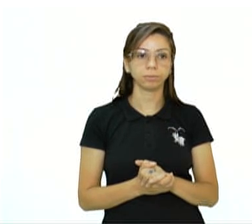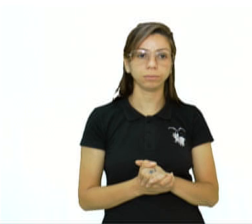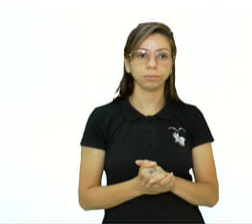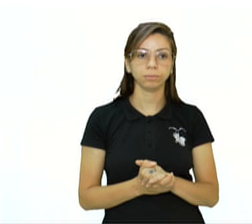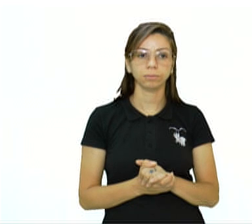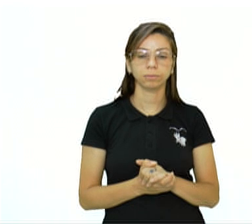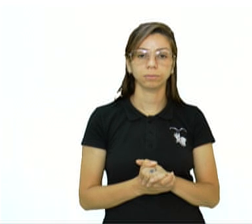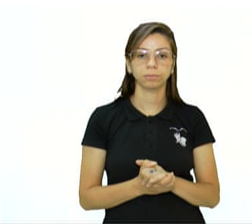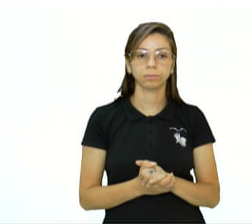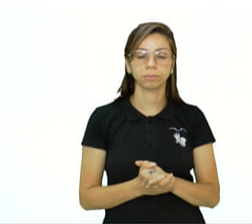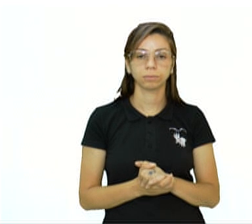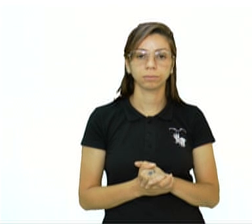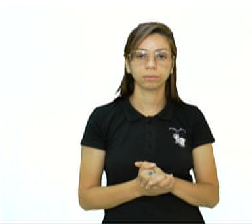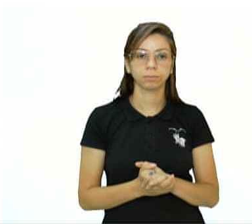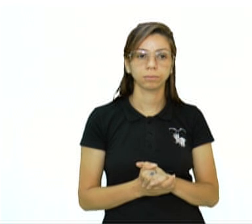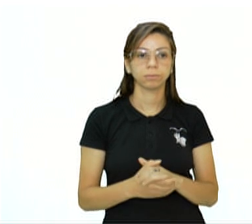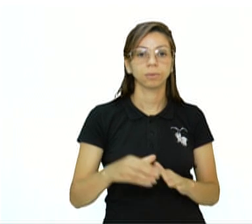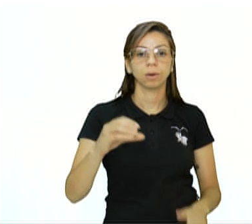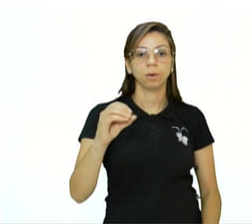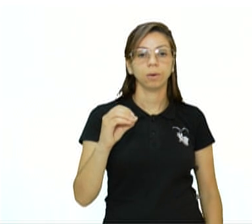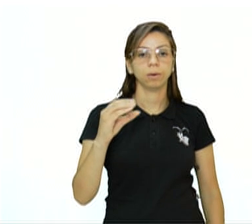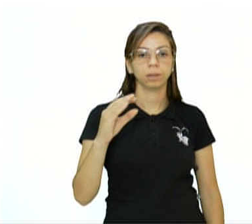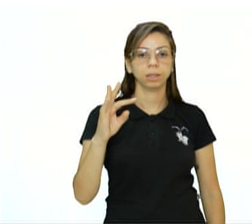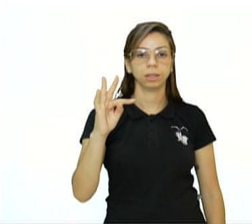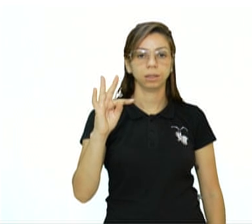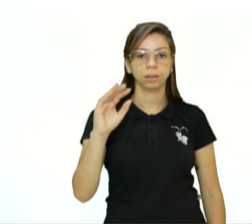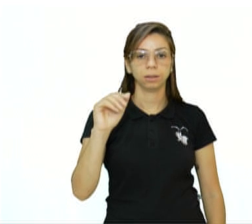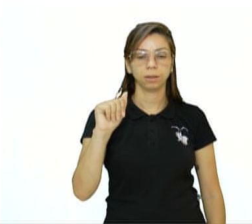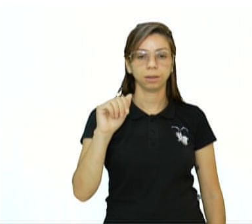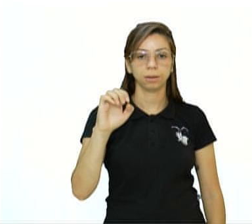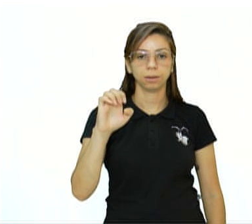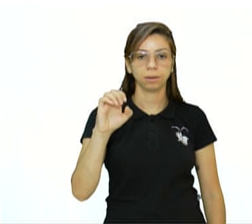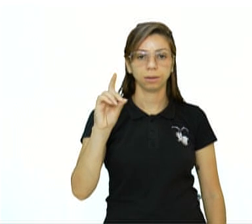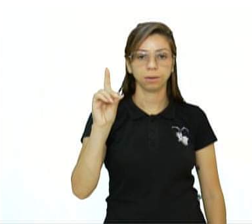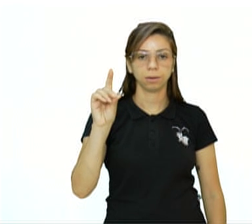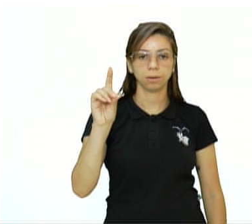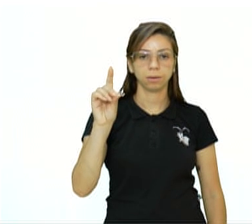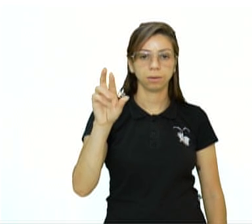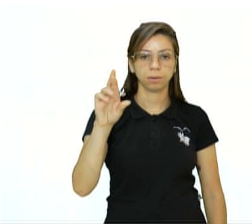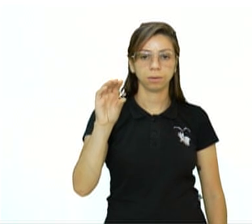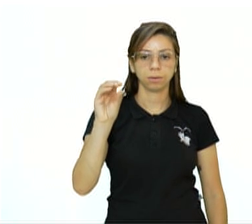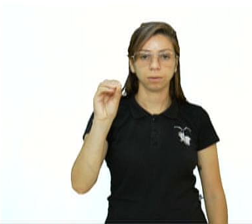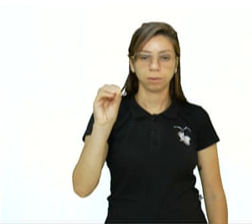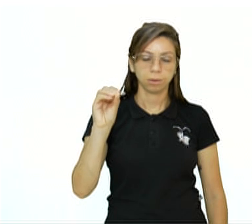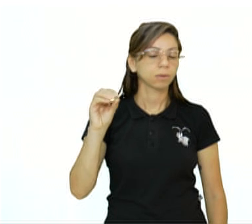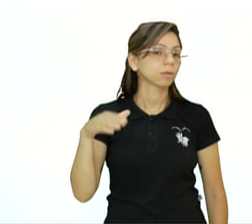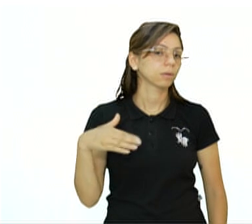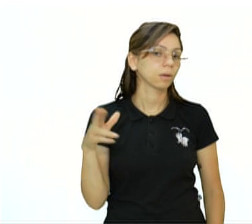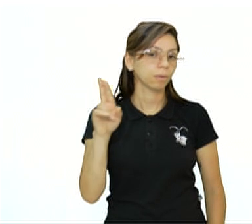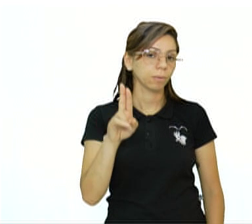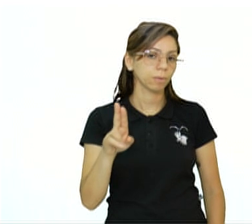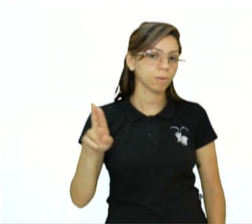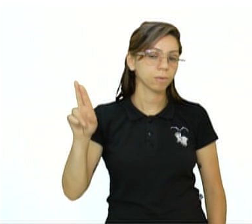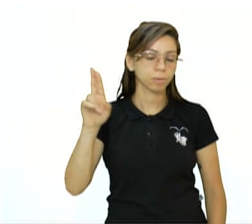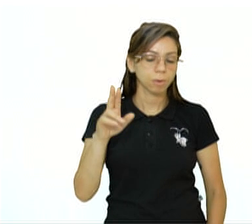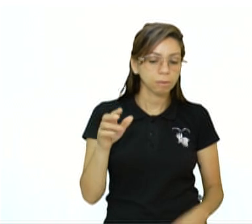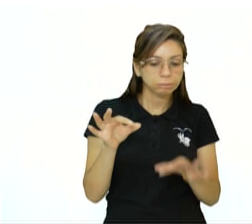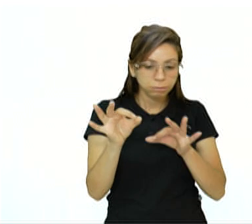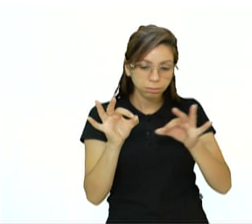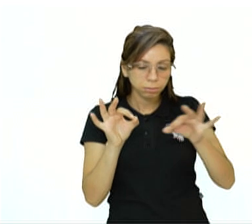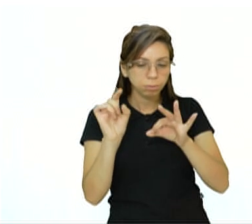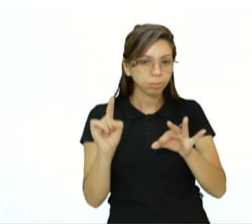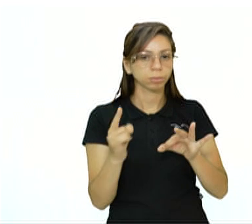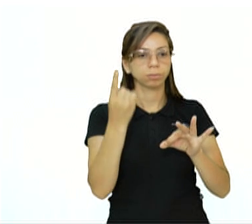vimos o nosso octaedro, né? Então, é o que a gente montou por último, o nosso poliedro que a gente montou por